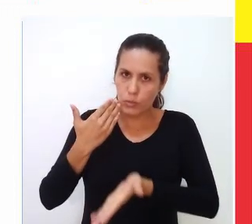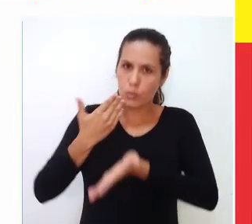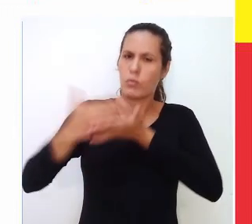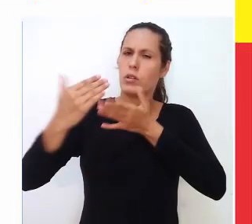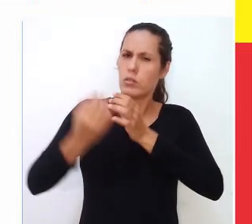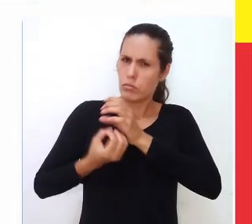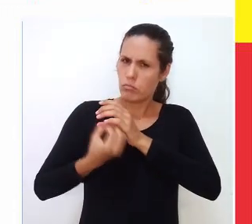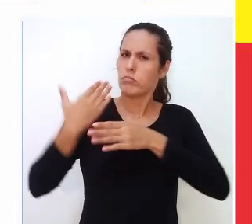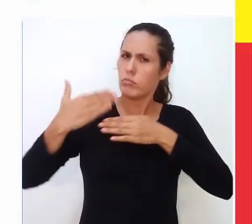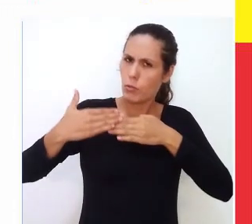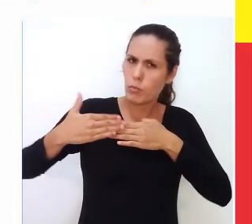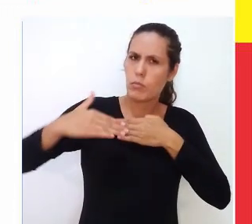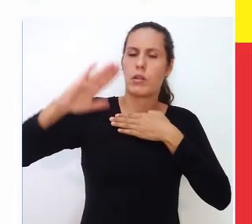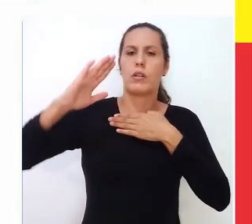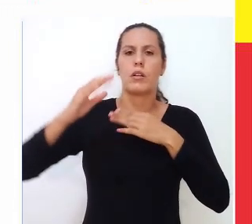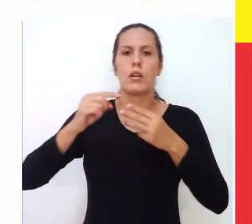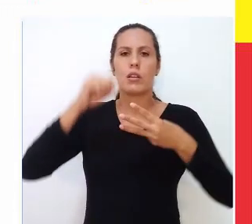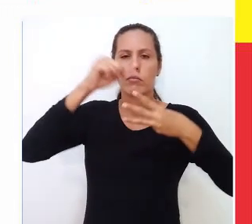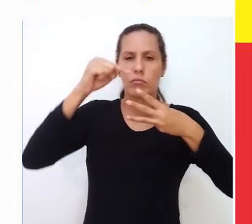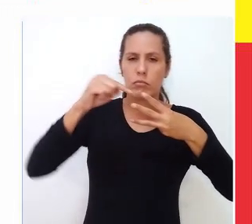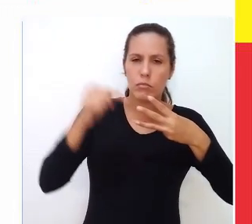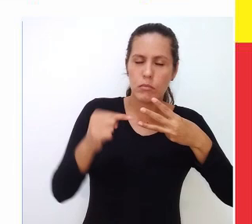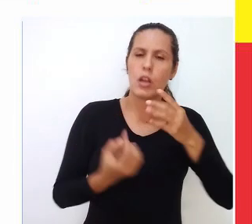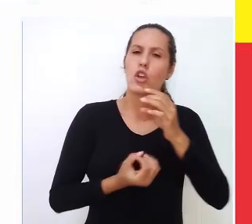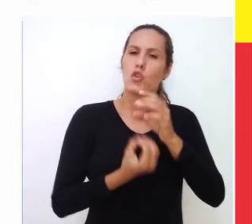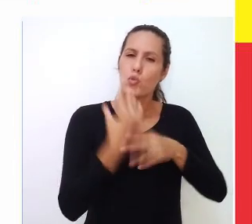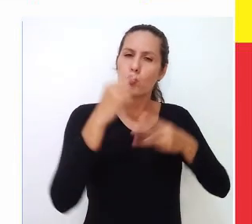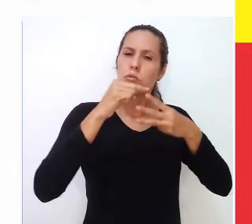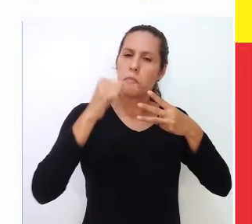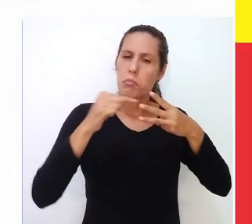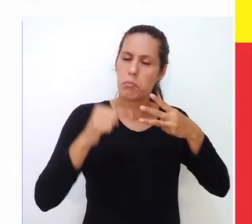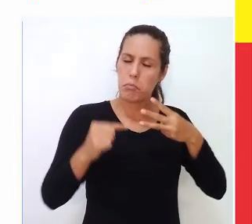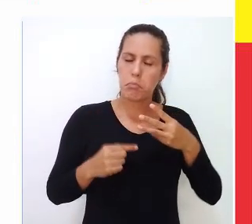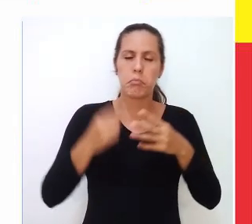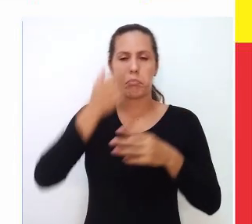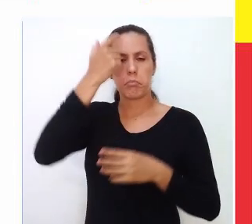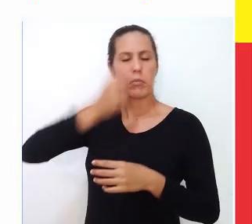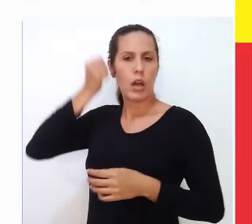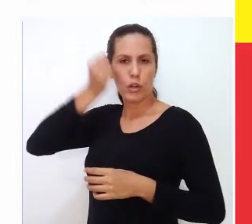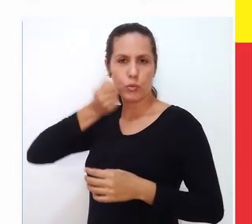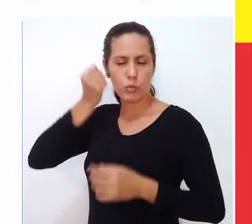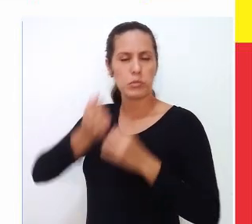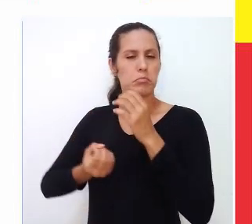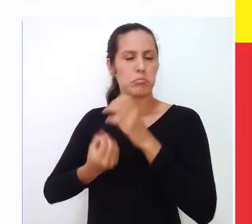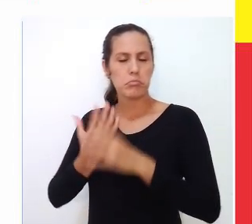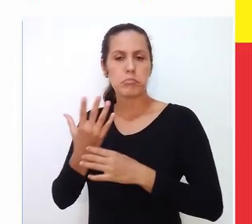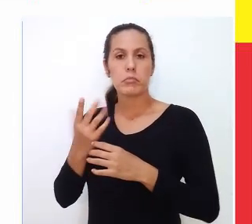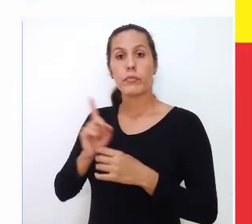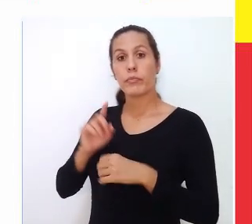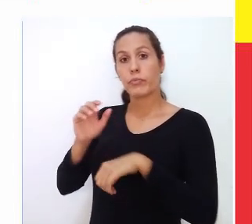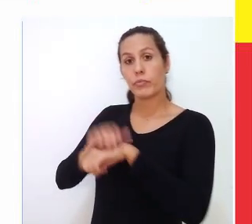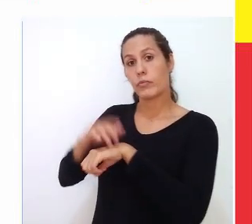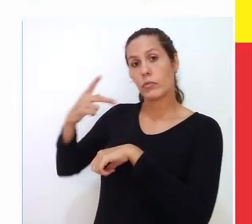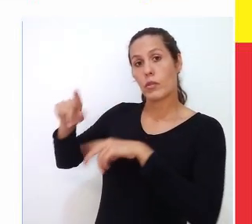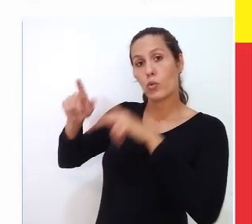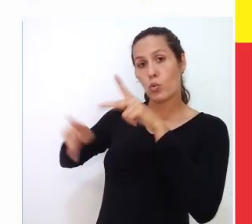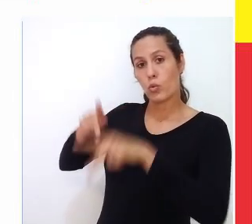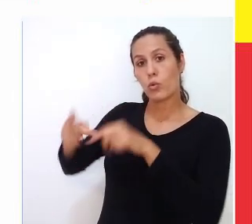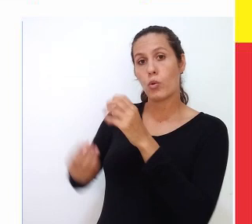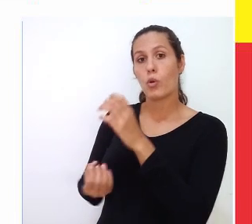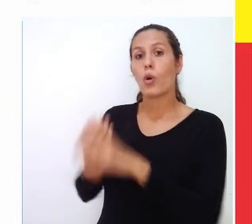e existir a dramaturgia, o dramaturgo e os atores, os gregos passam a